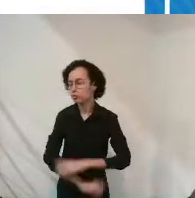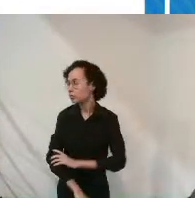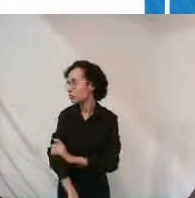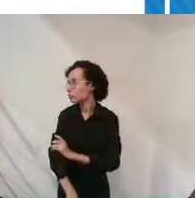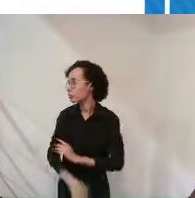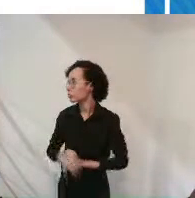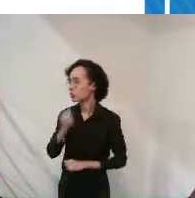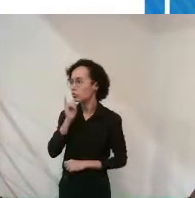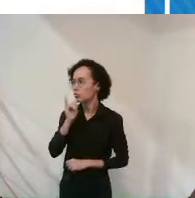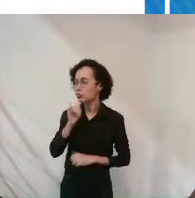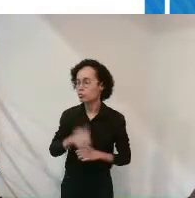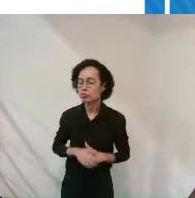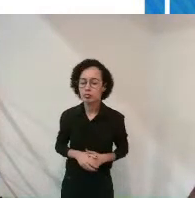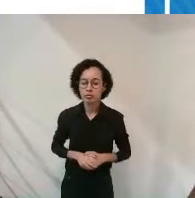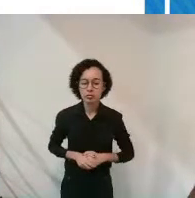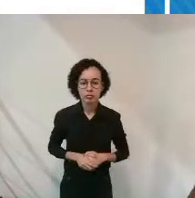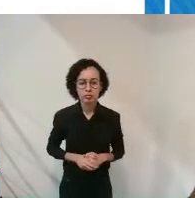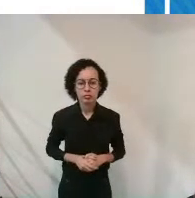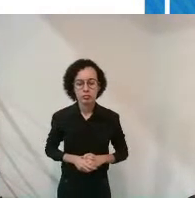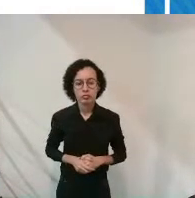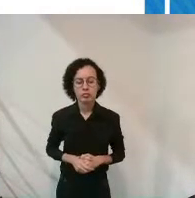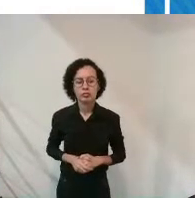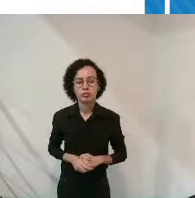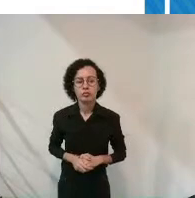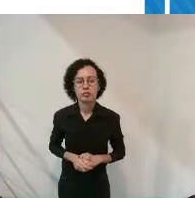Por exemplo,